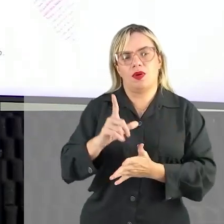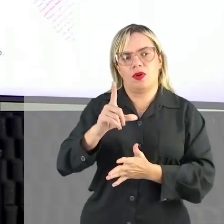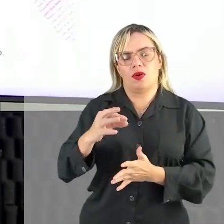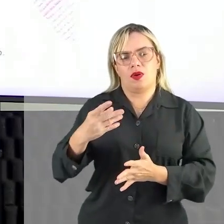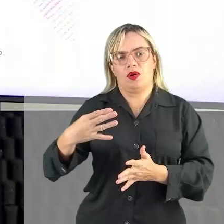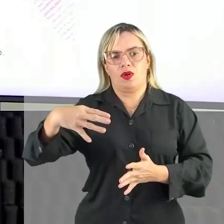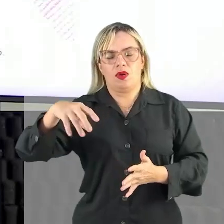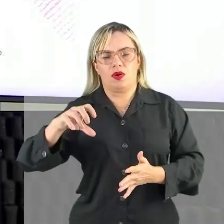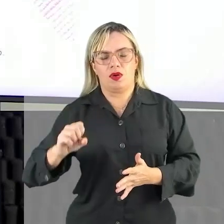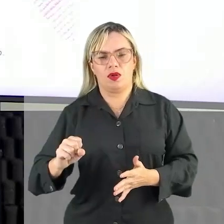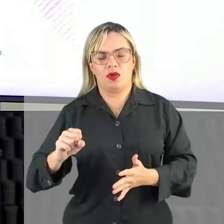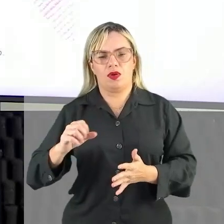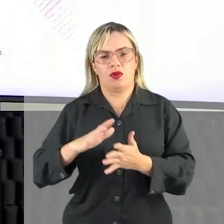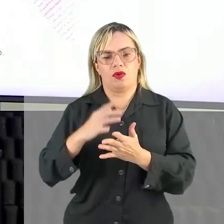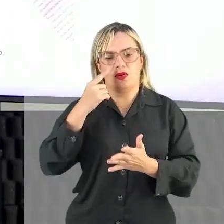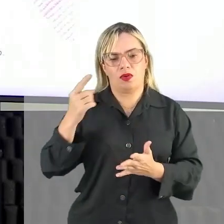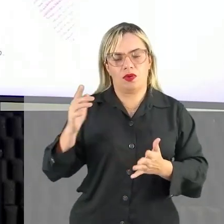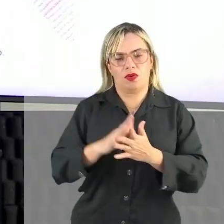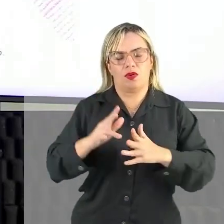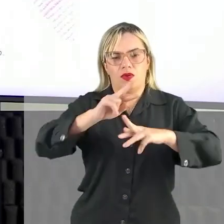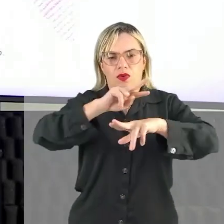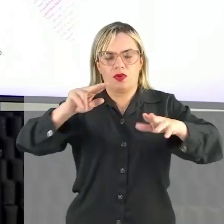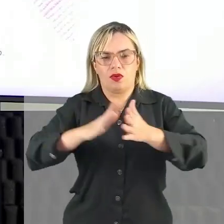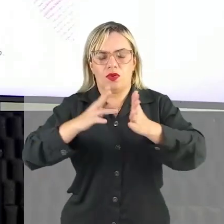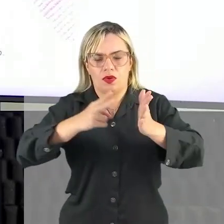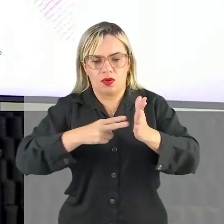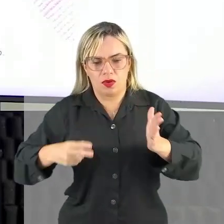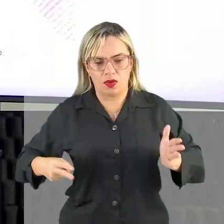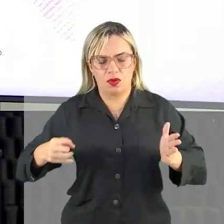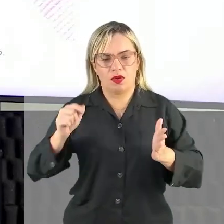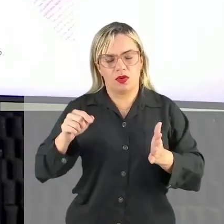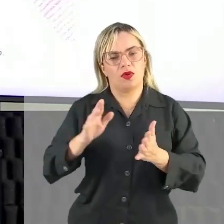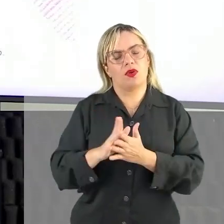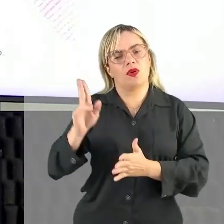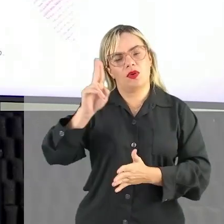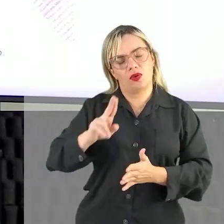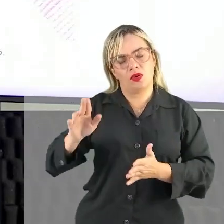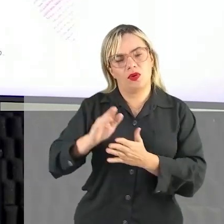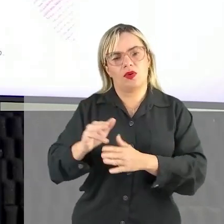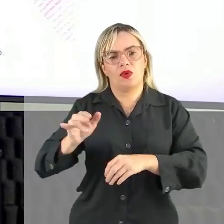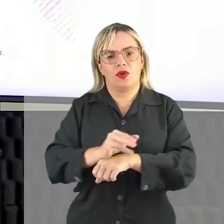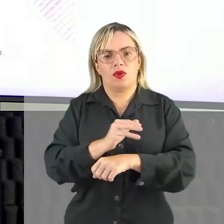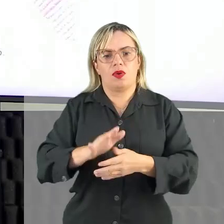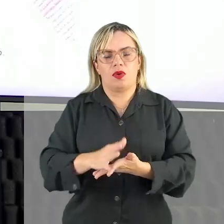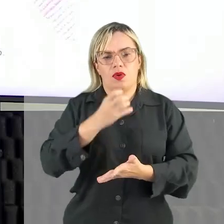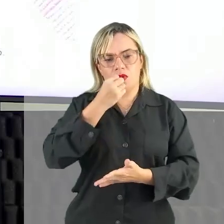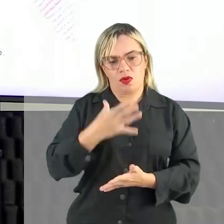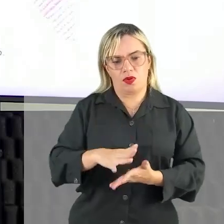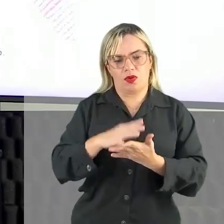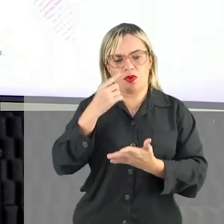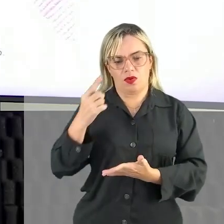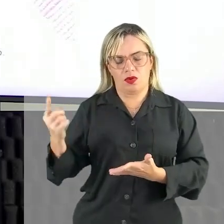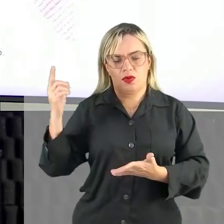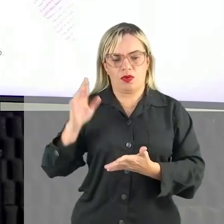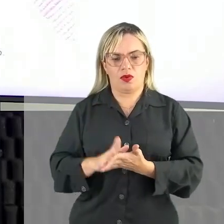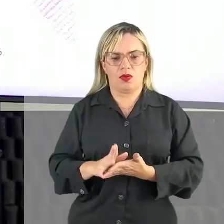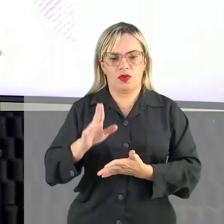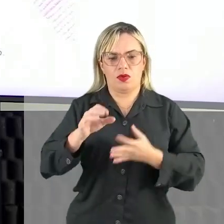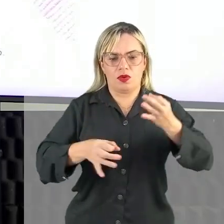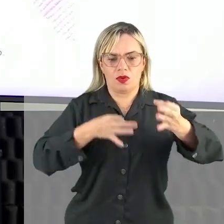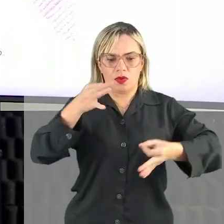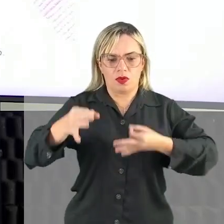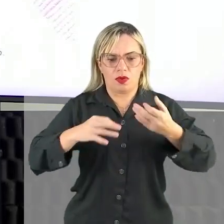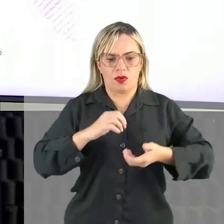vários vocábulos e que funcionam muito bem perfeitamente como um operador argumentativo olha no